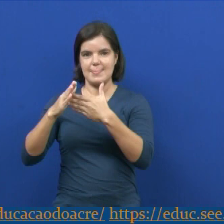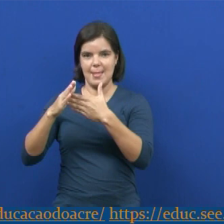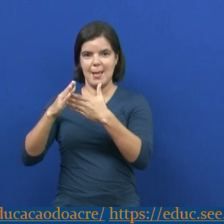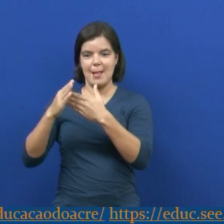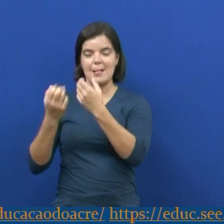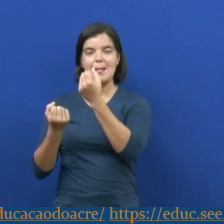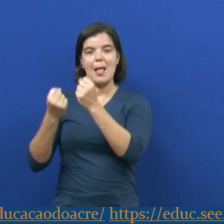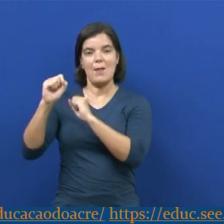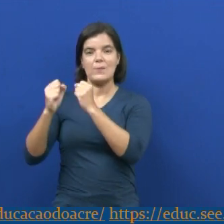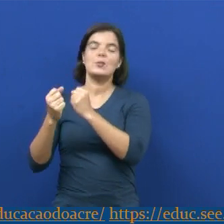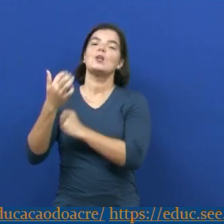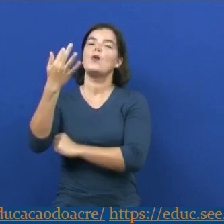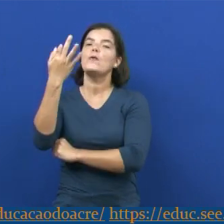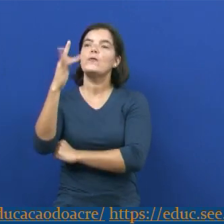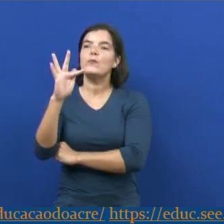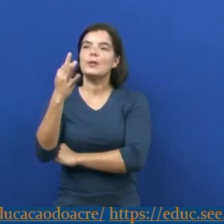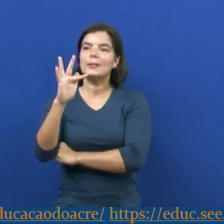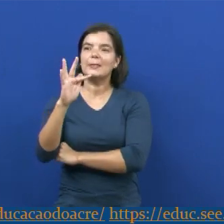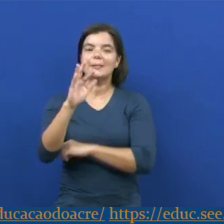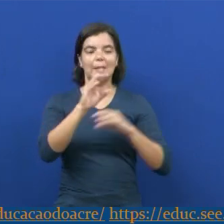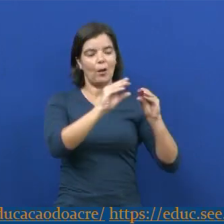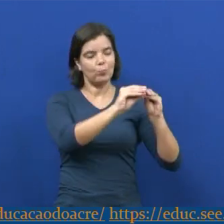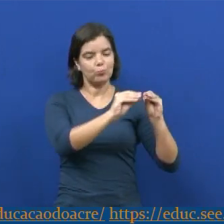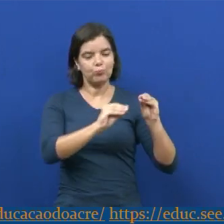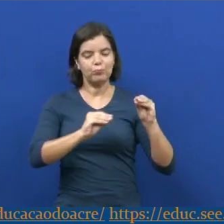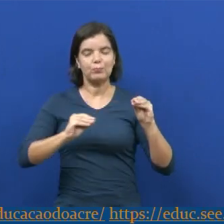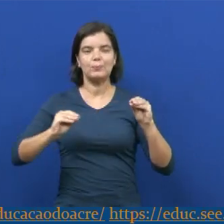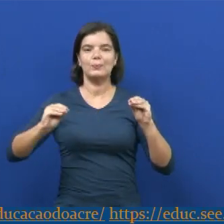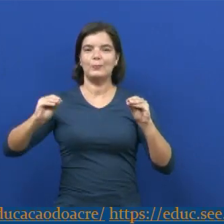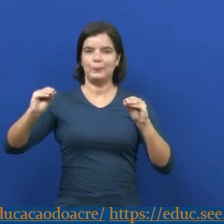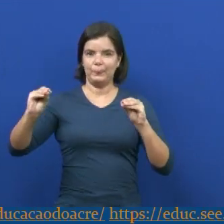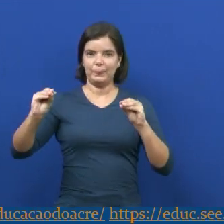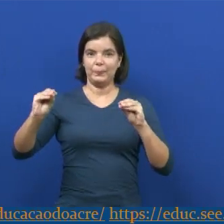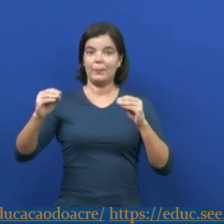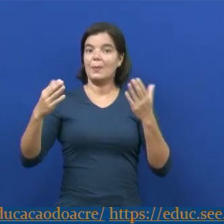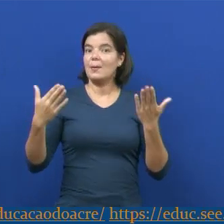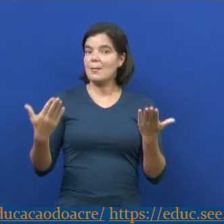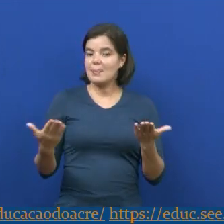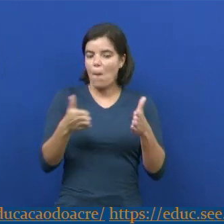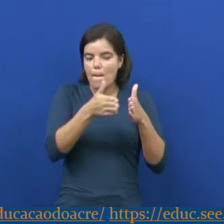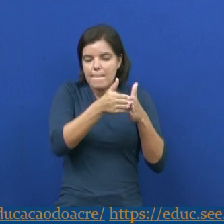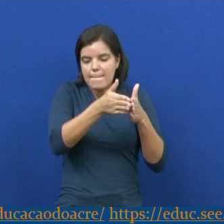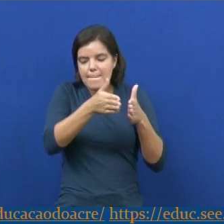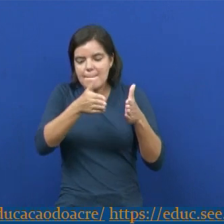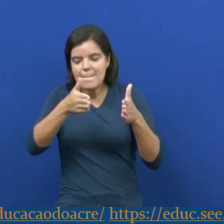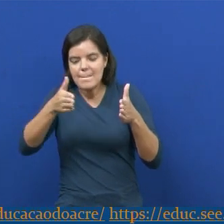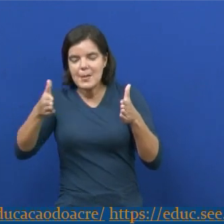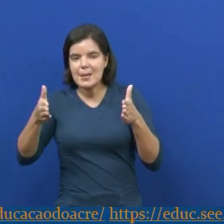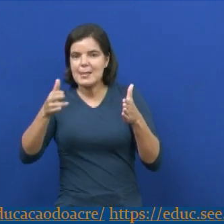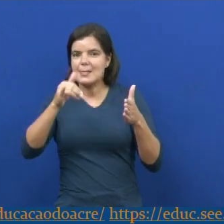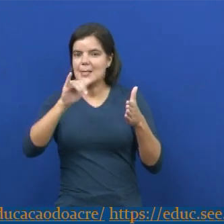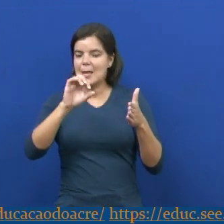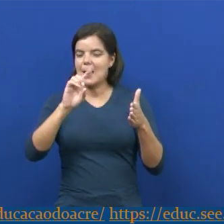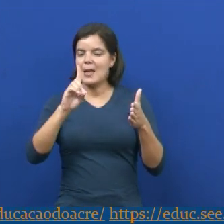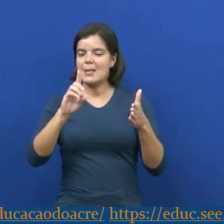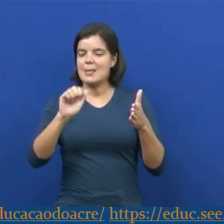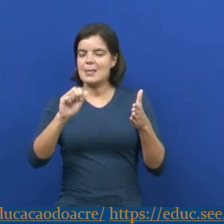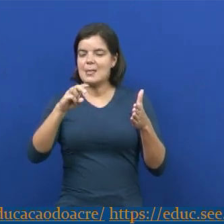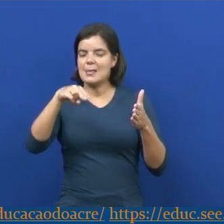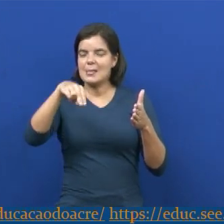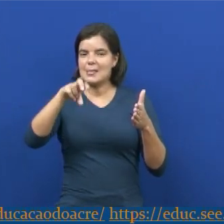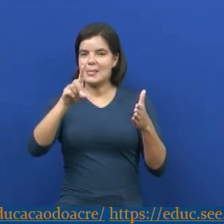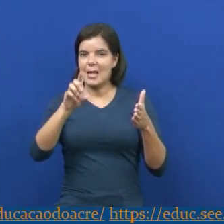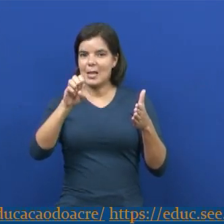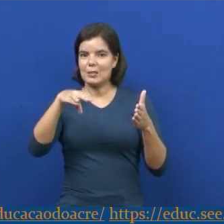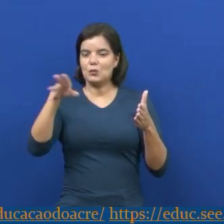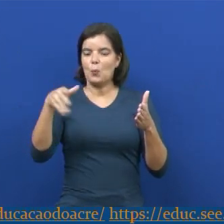1789, ou seja, a eclosão da Revolução Francesa. Então, o período da Idade Moderna